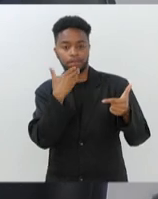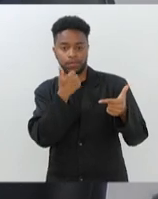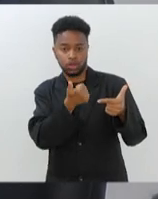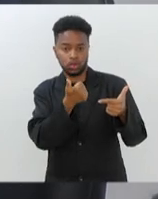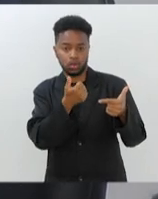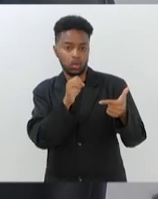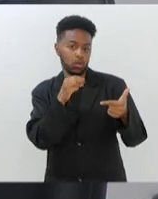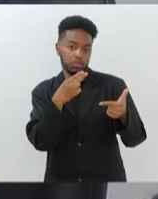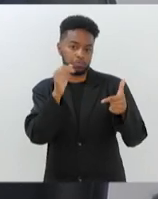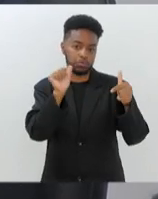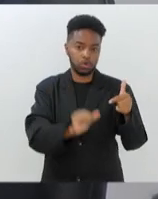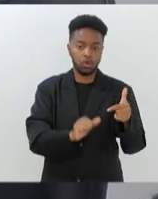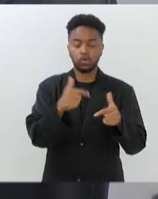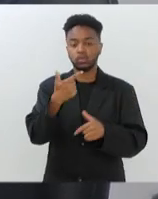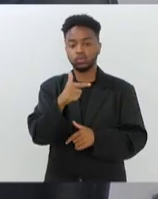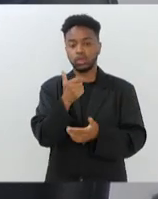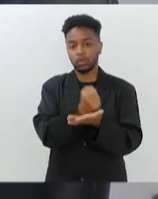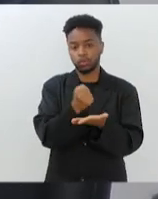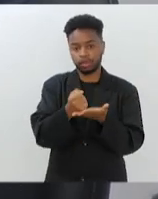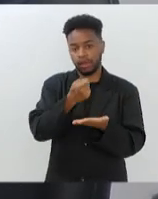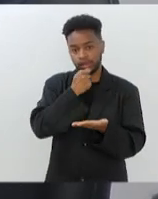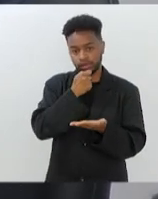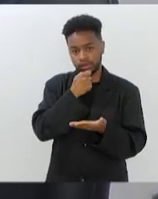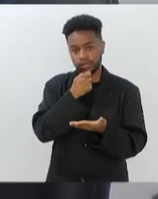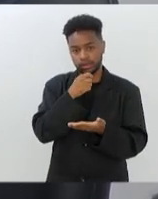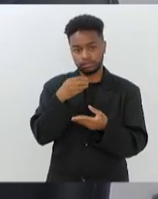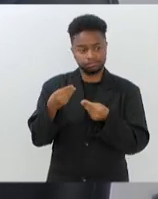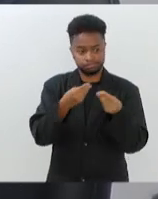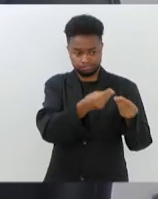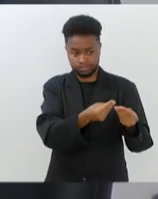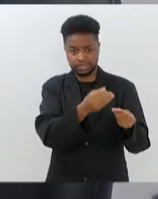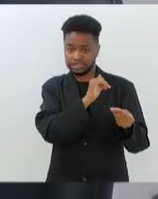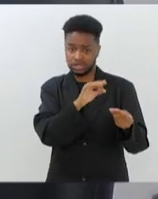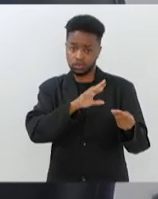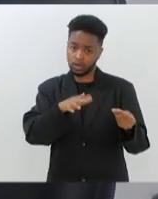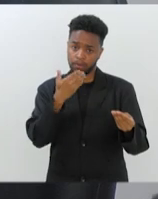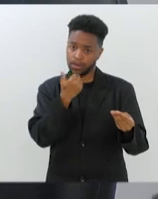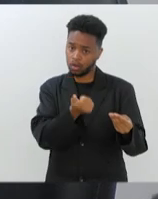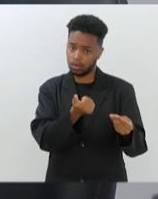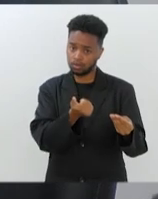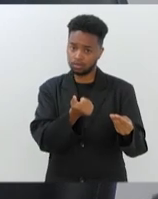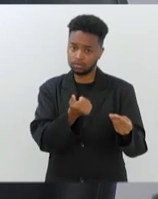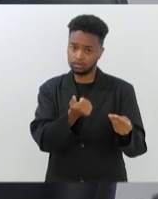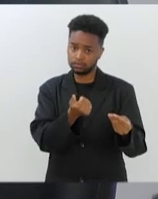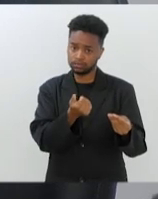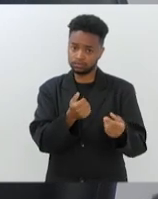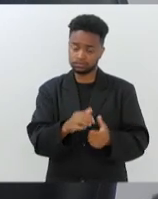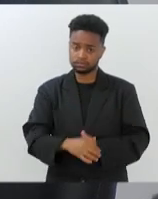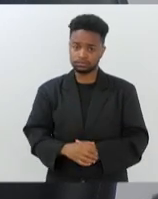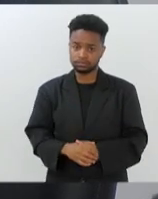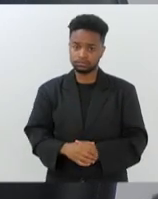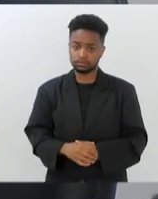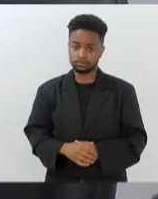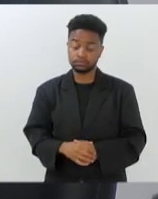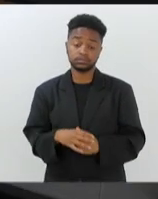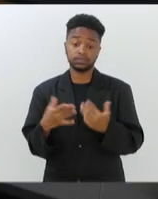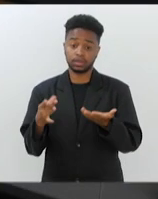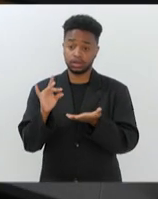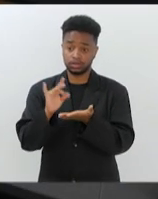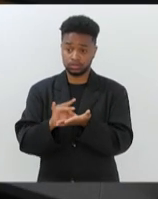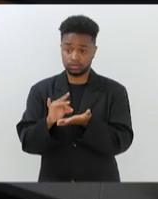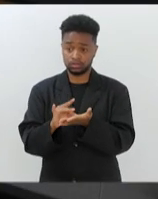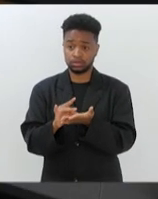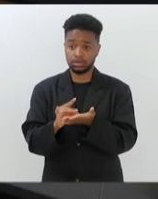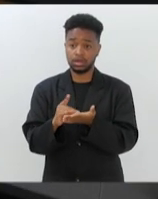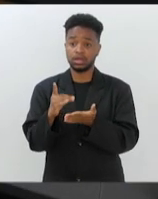pior não tiver contrato nenhum ainda ela vai para ela mesmo não sendo a melhor campanha naquele momento não na verdade a gente ao longo do fim